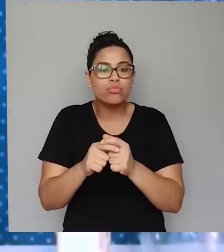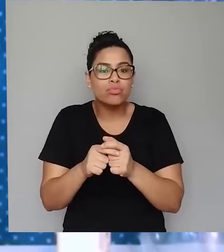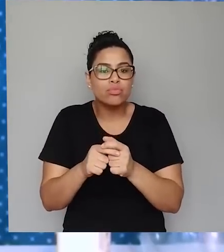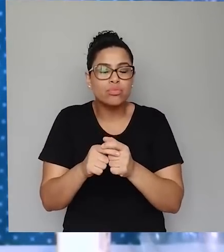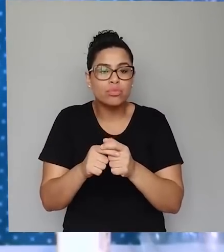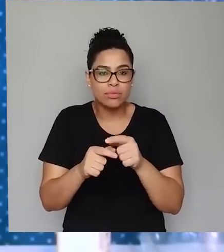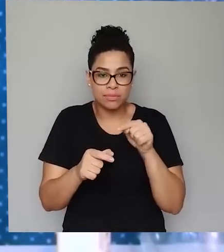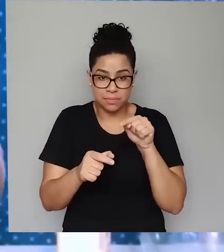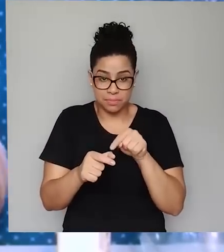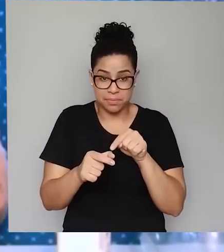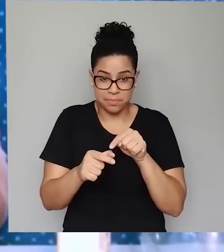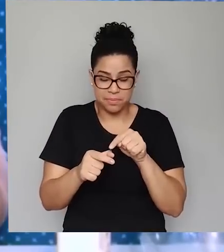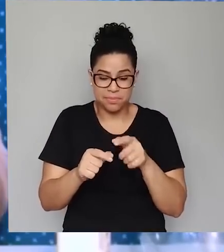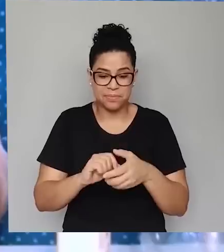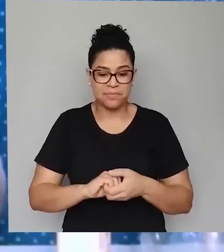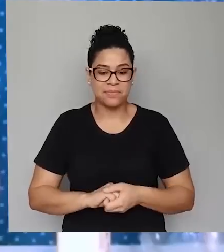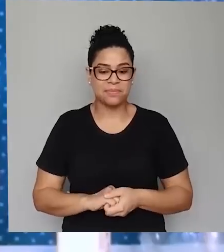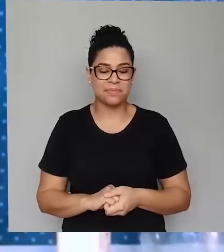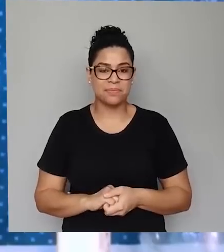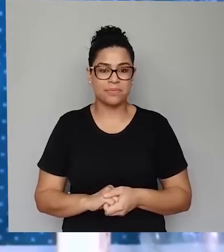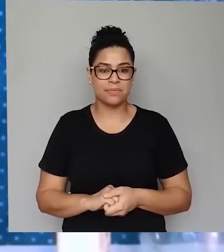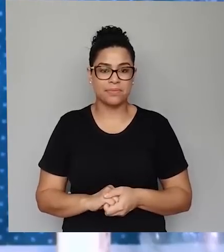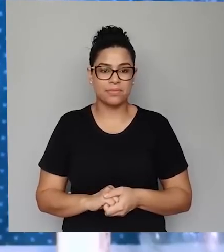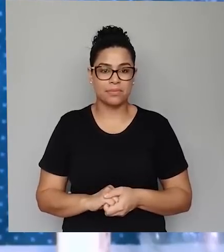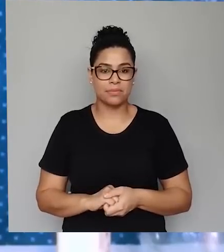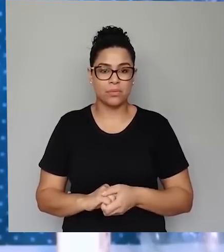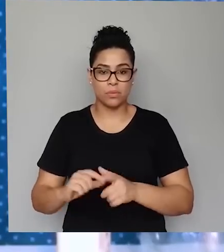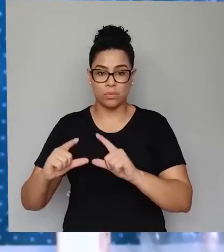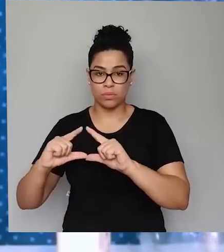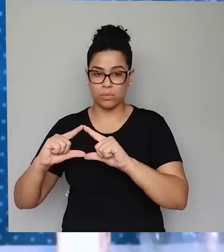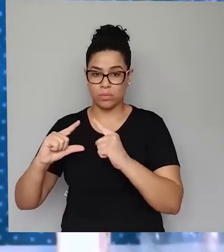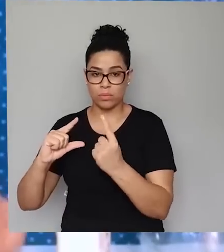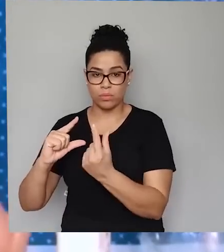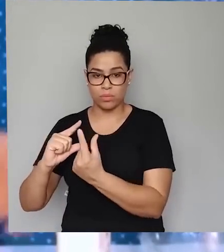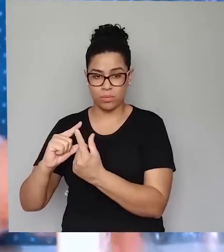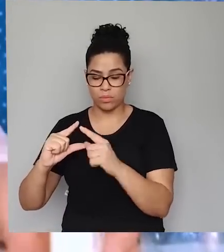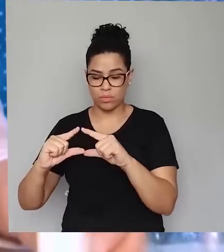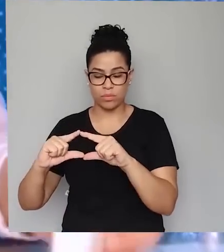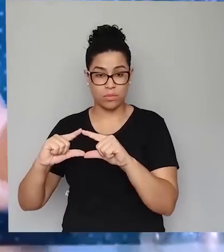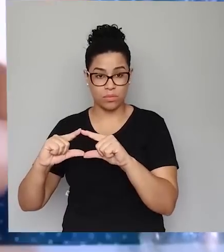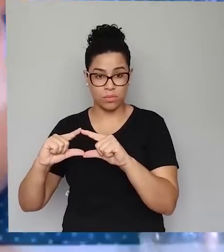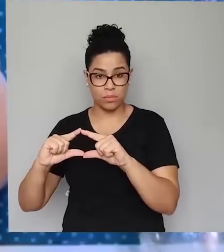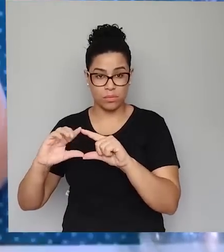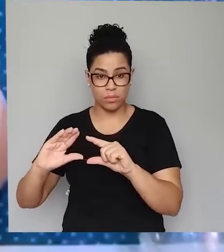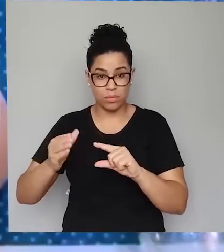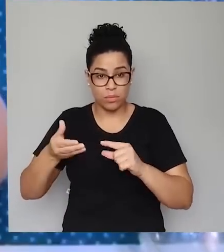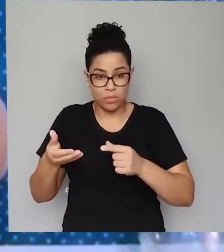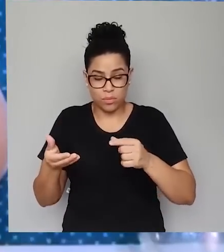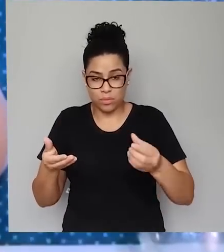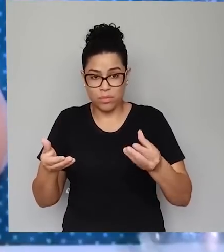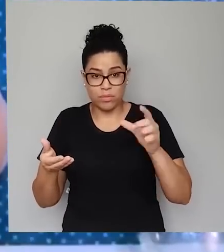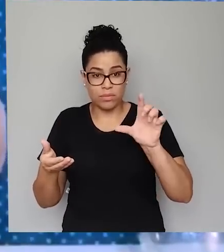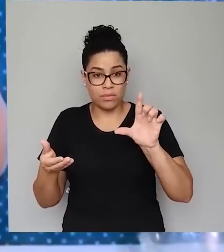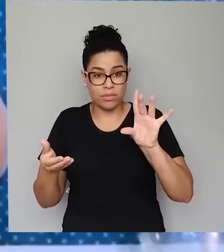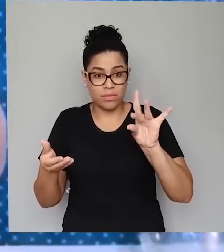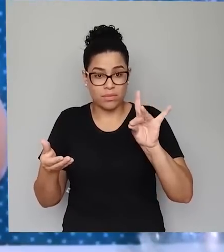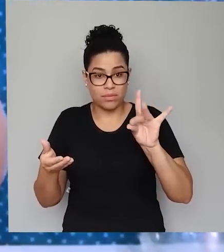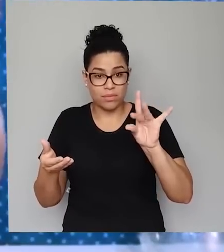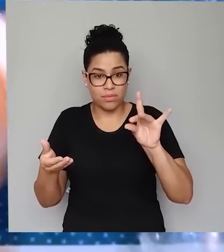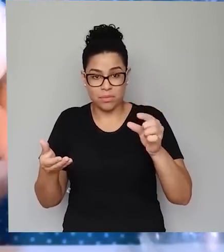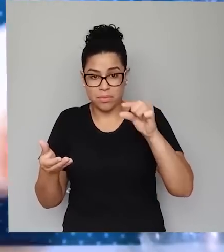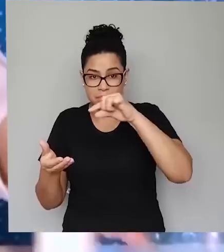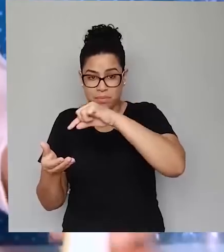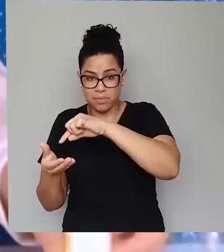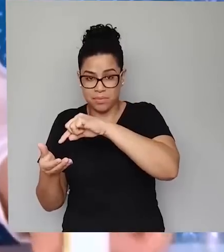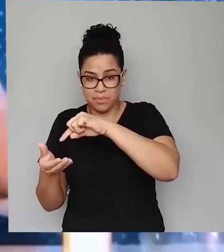Essa bolinha será colocada aqui dentro do cone. Então, passe cola